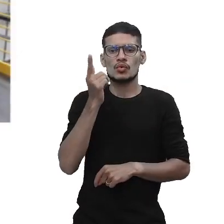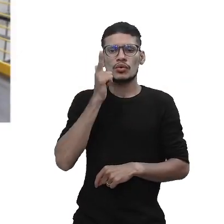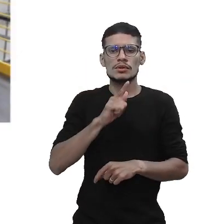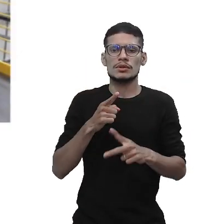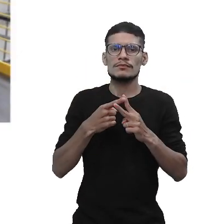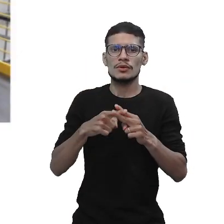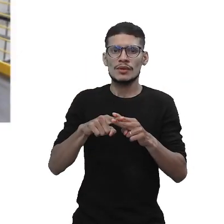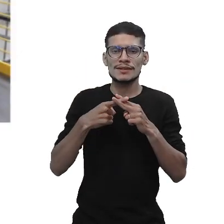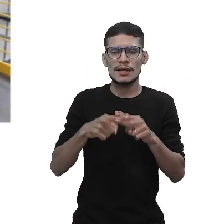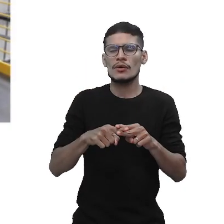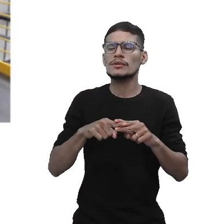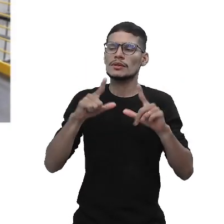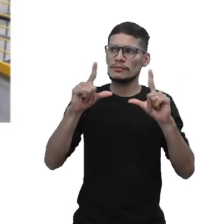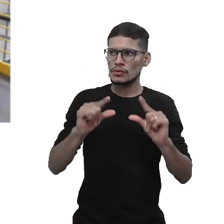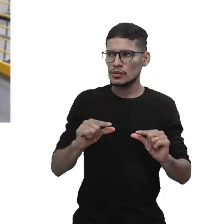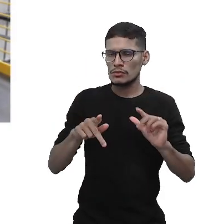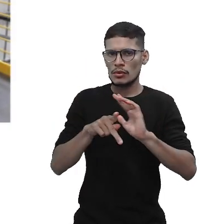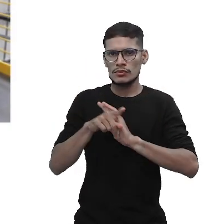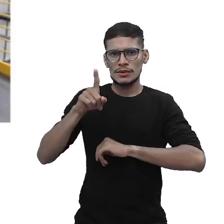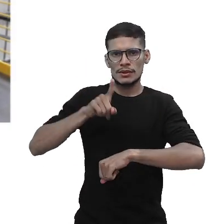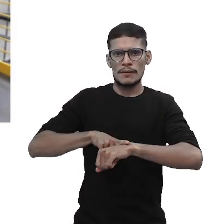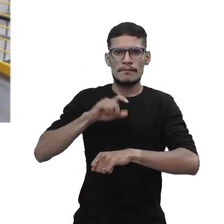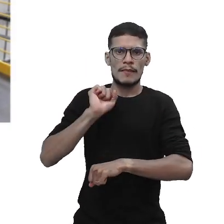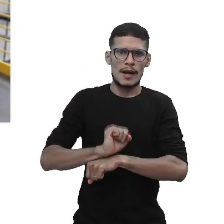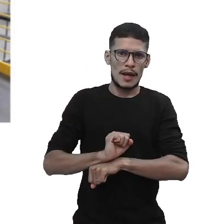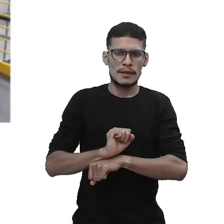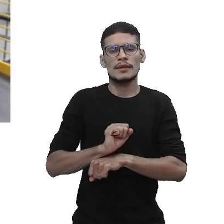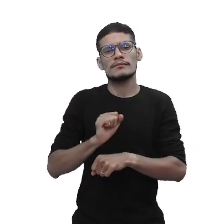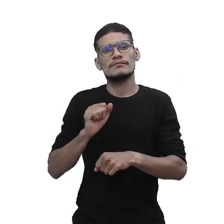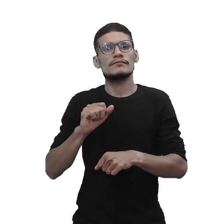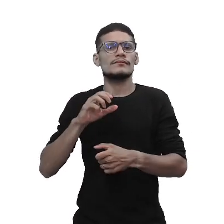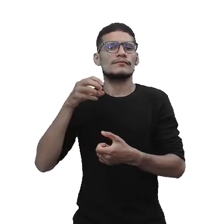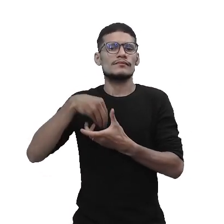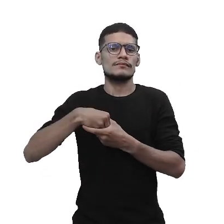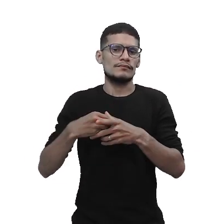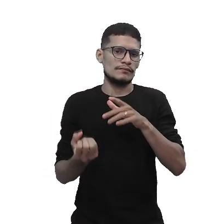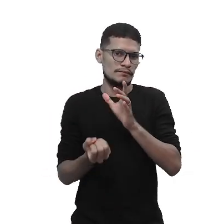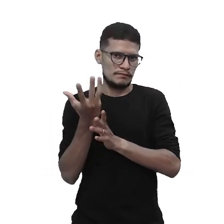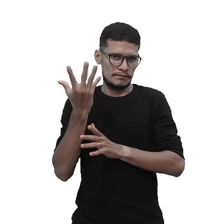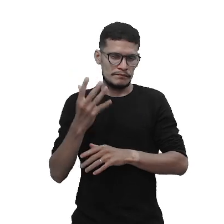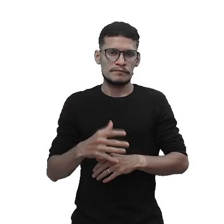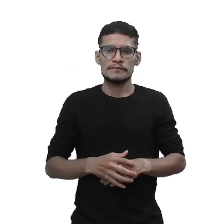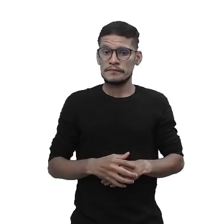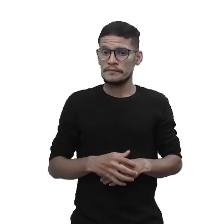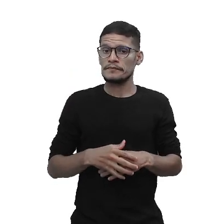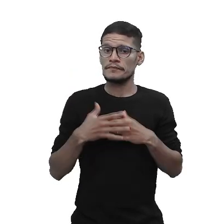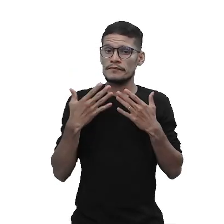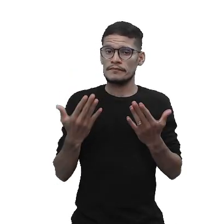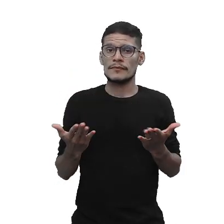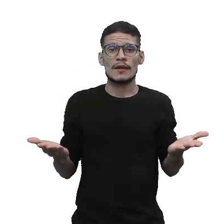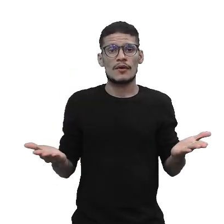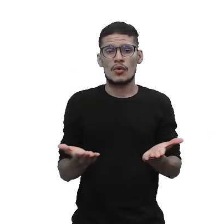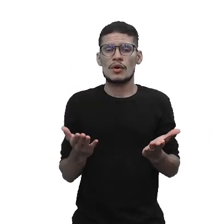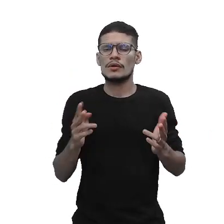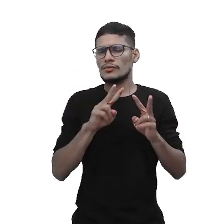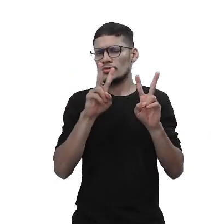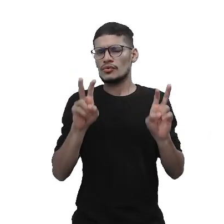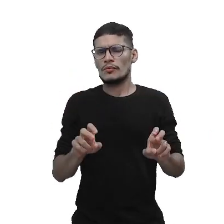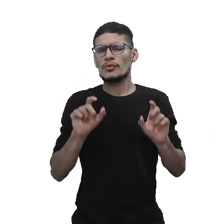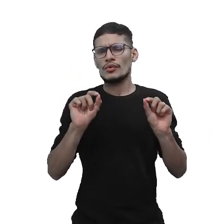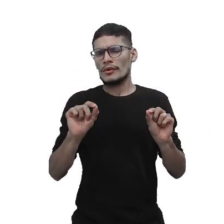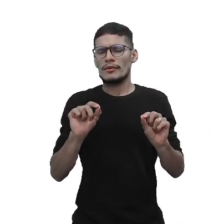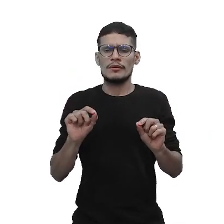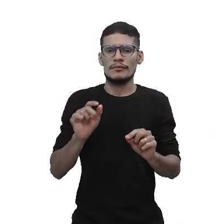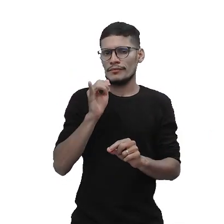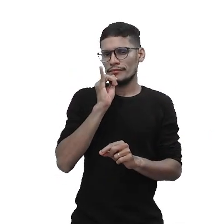e minimiza o tempo de parada na produção. E aí, ainda nessa parte